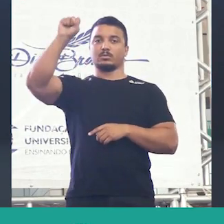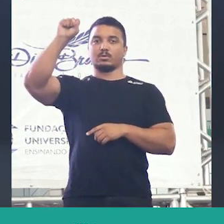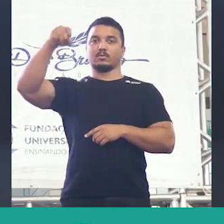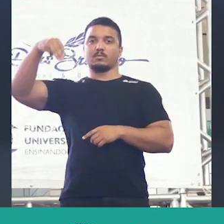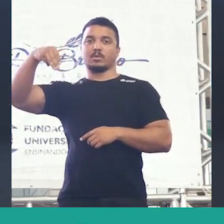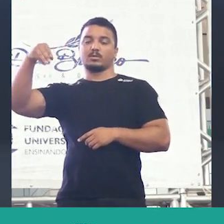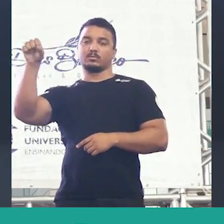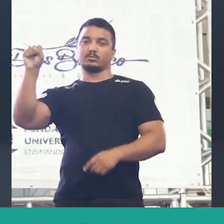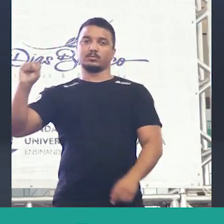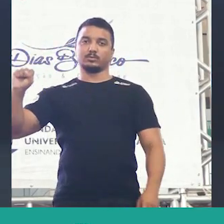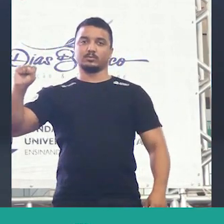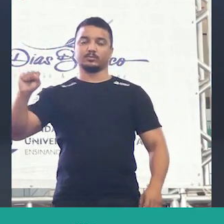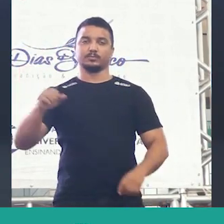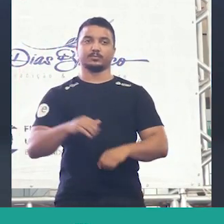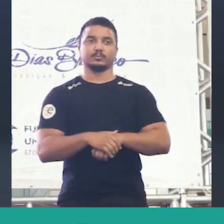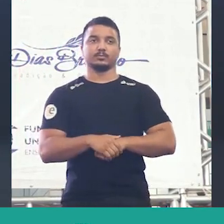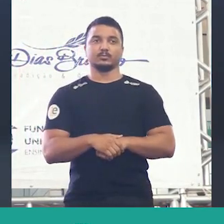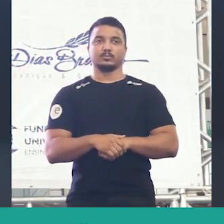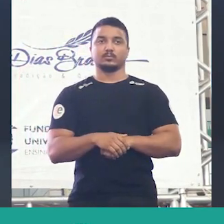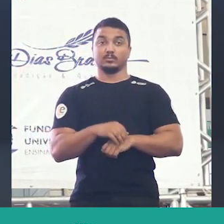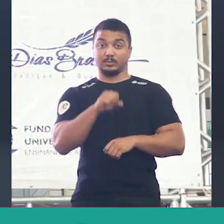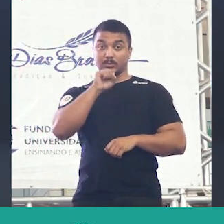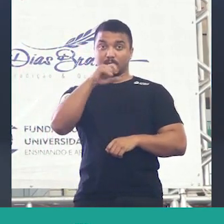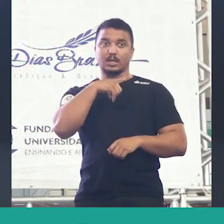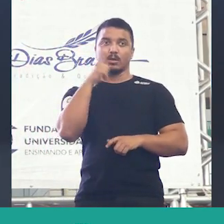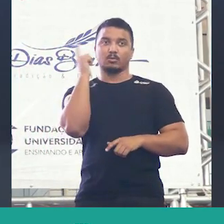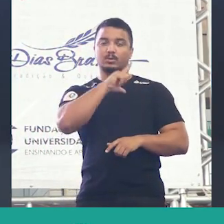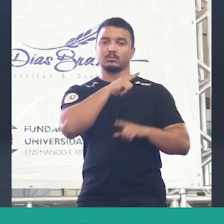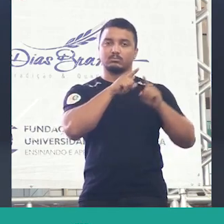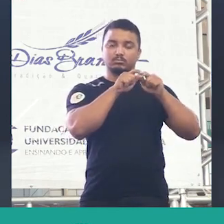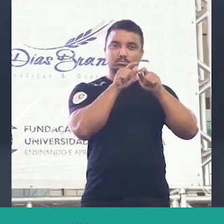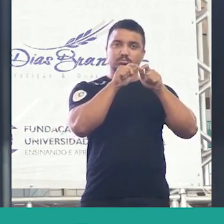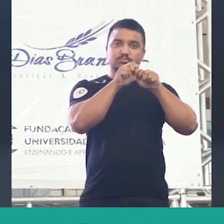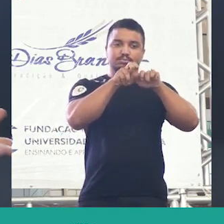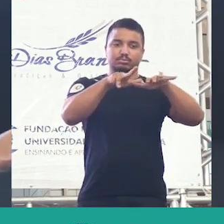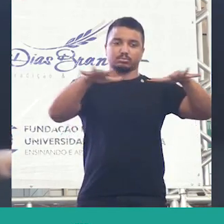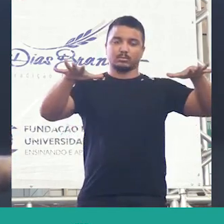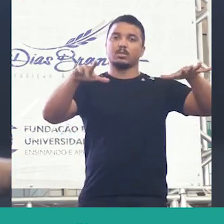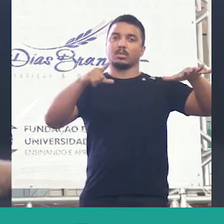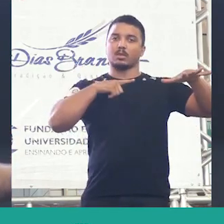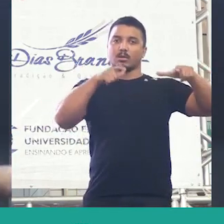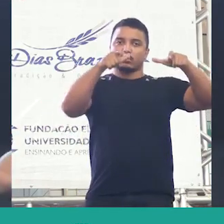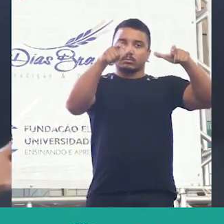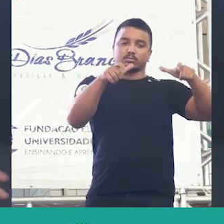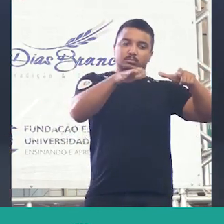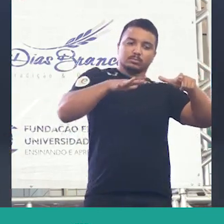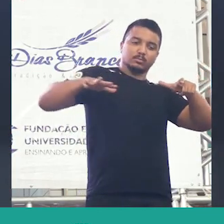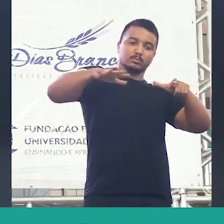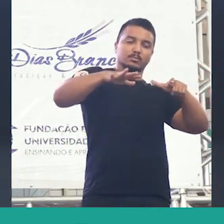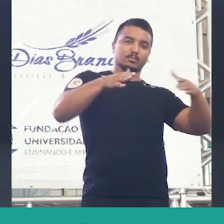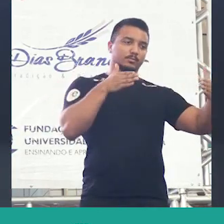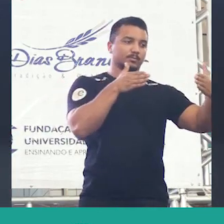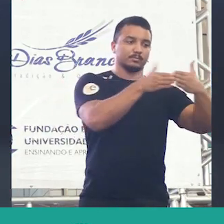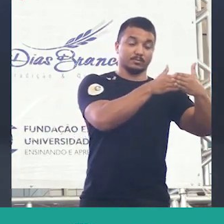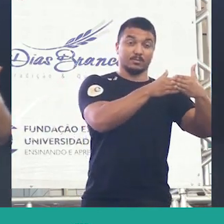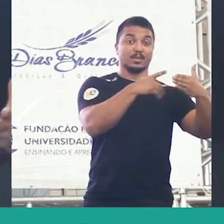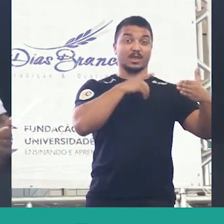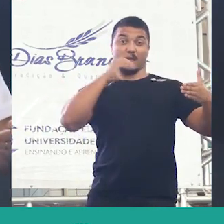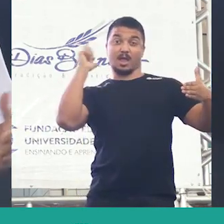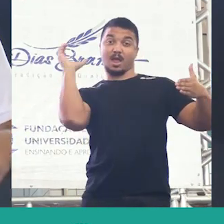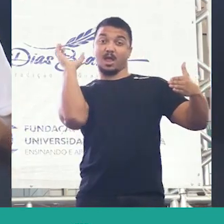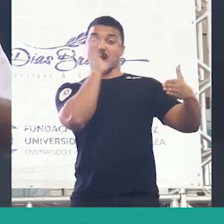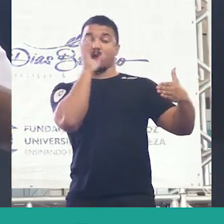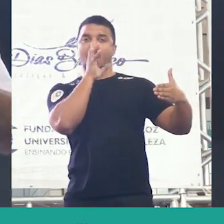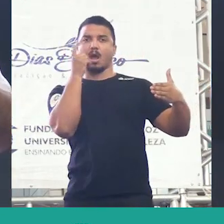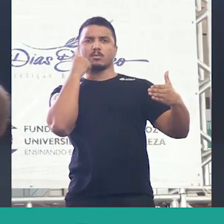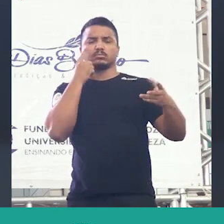claro? E quando ela se propaga, ela percorre um certo espaço. Como ela é muito rápida,